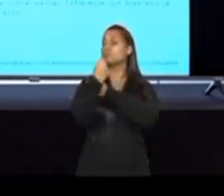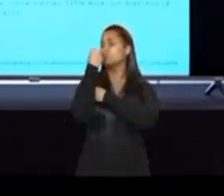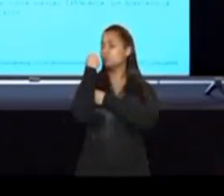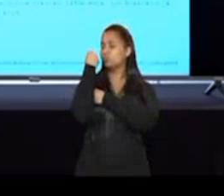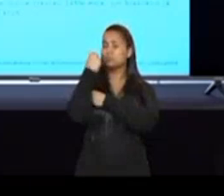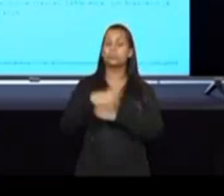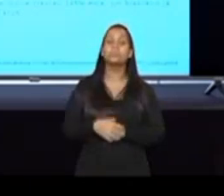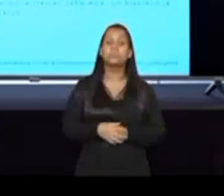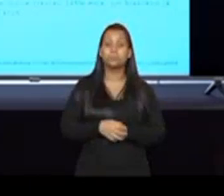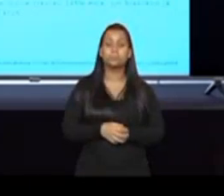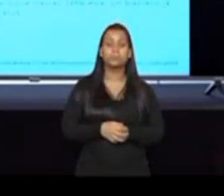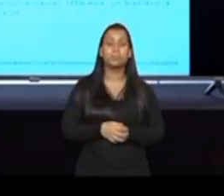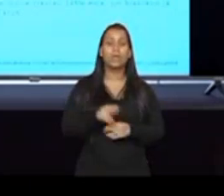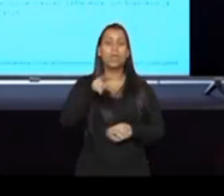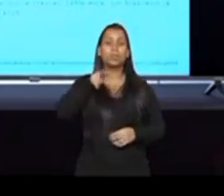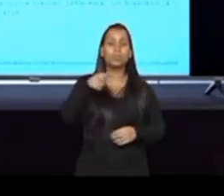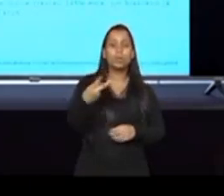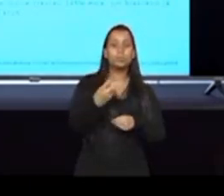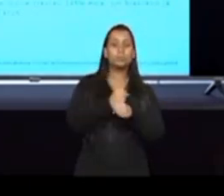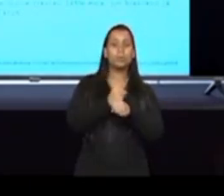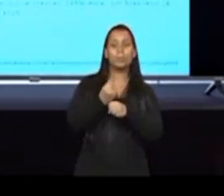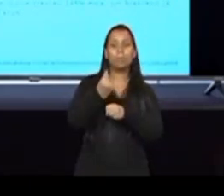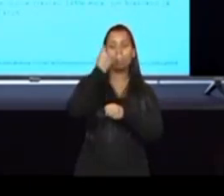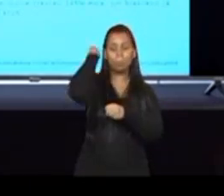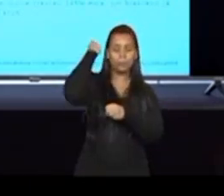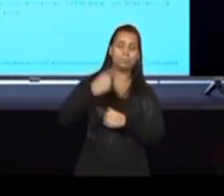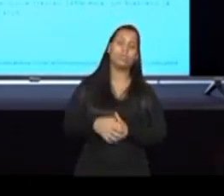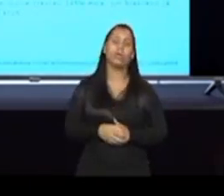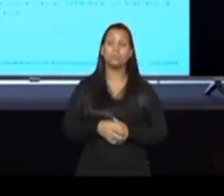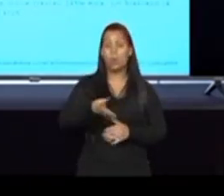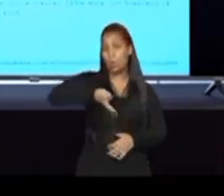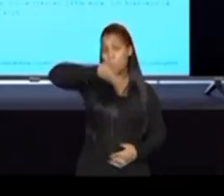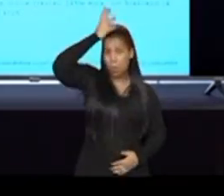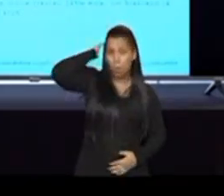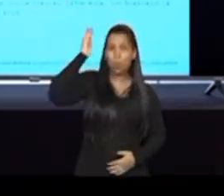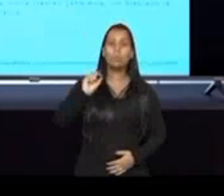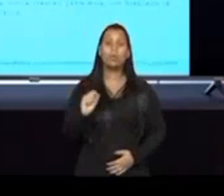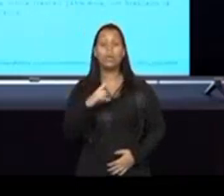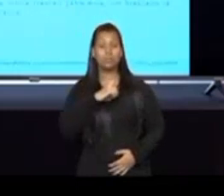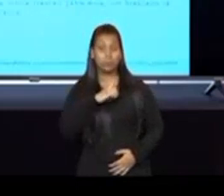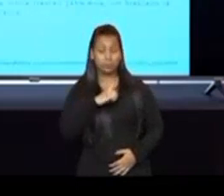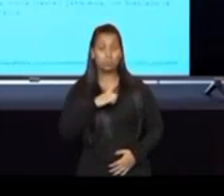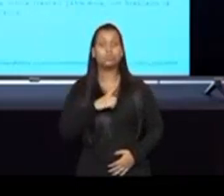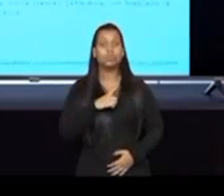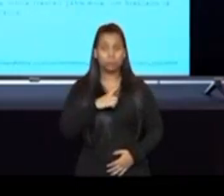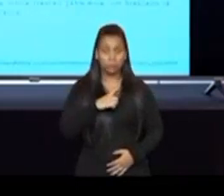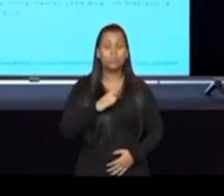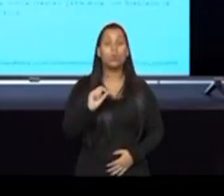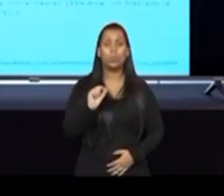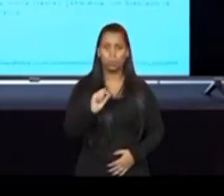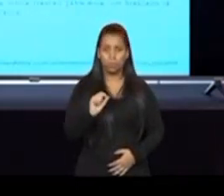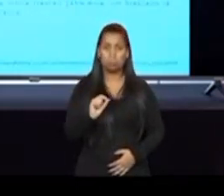no tempo, lá na Roma Antiga, 2000 anos atrás. O Império Romano era o que tinha de mais civilizado na